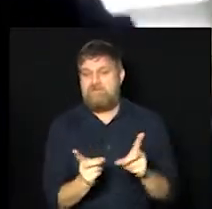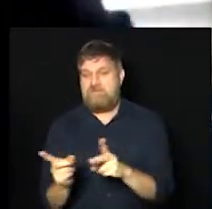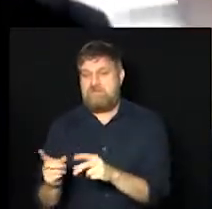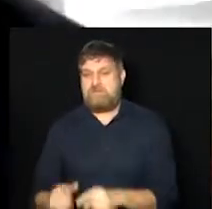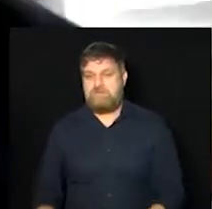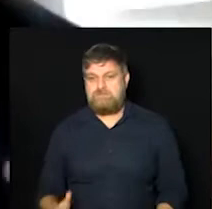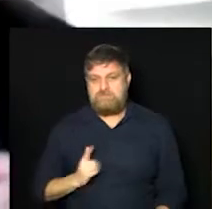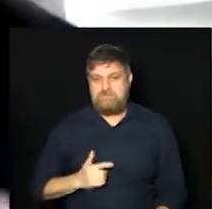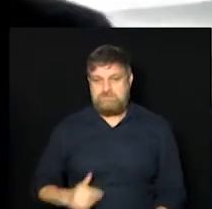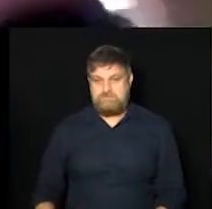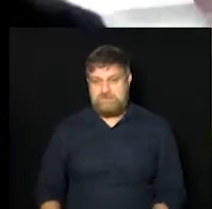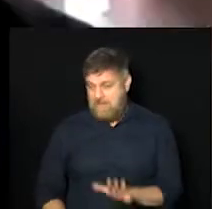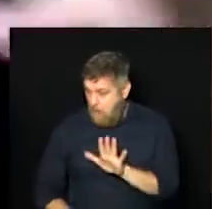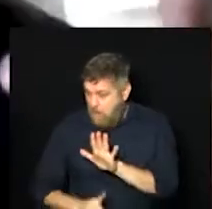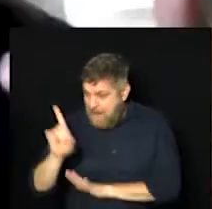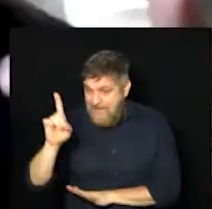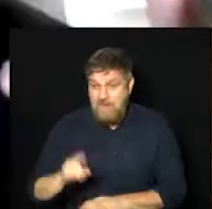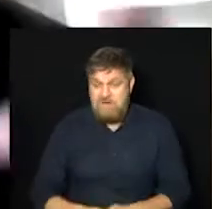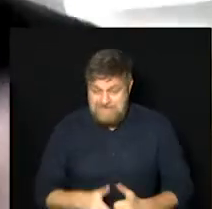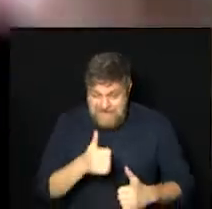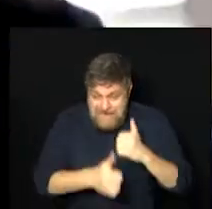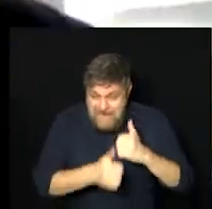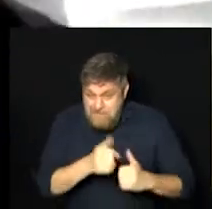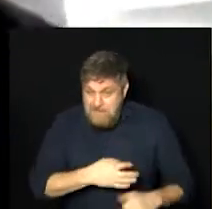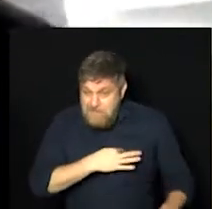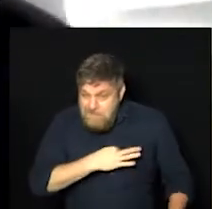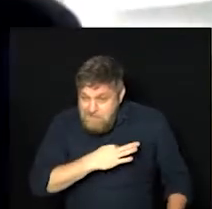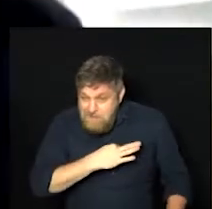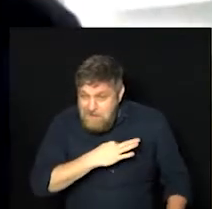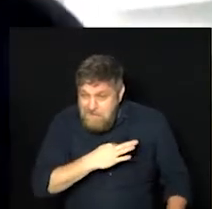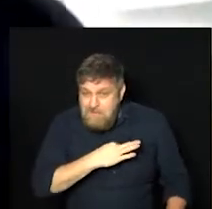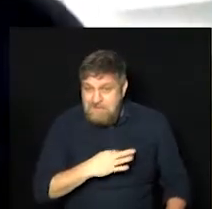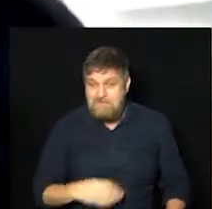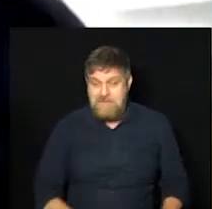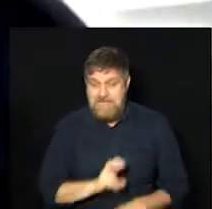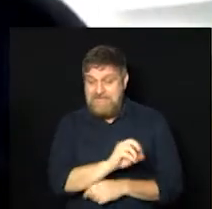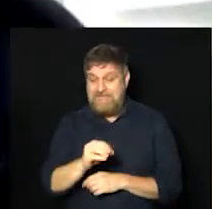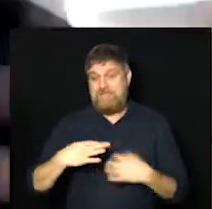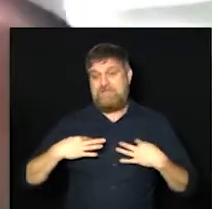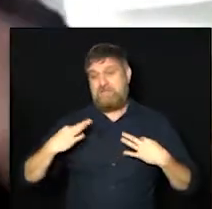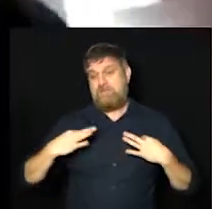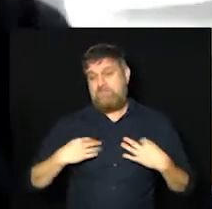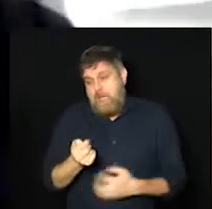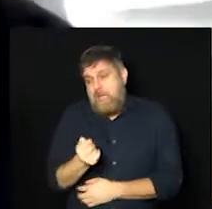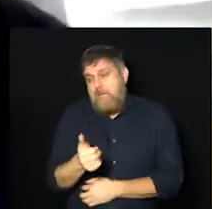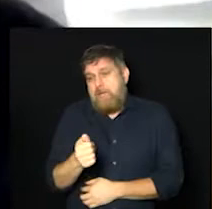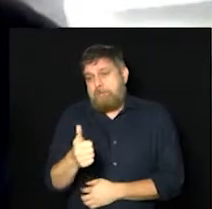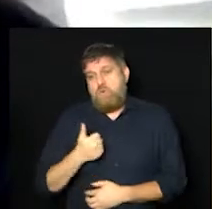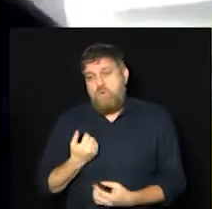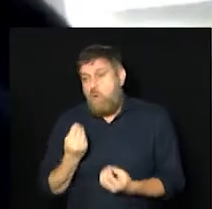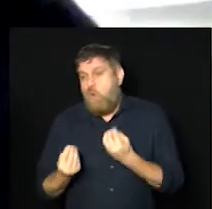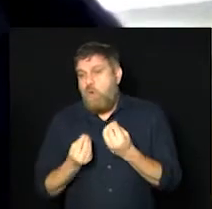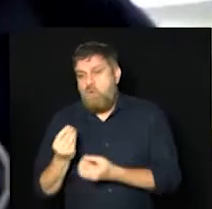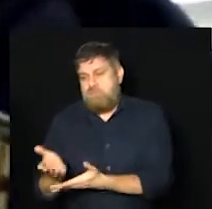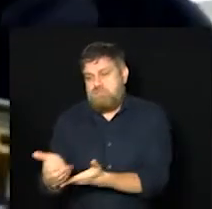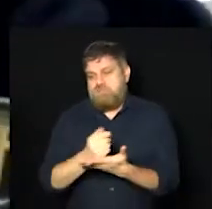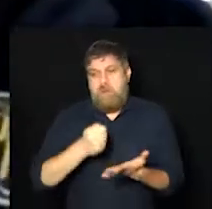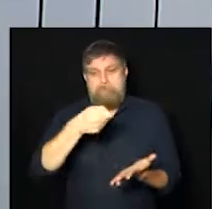amador é recorde. É muito. Vendo mais que clubes grandes. Mas é muito pouco para você falar em sustentar uma